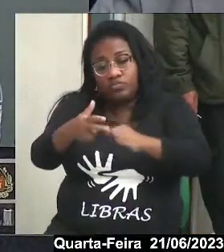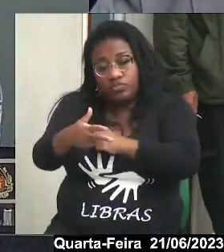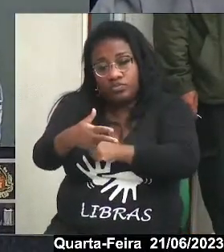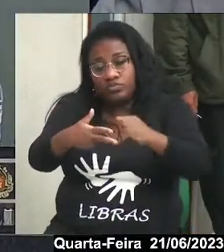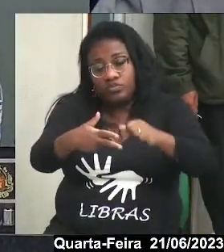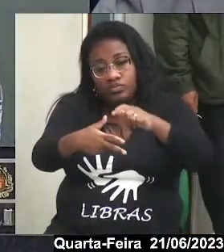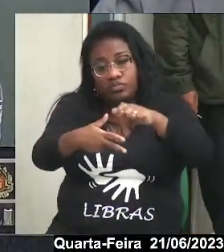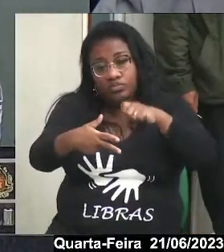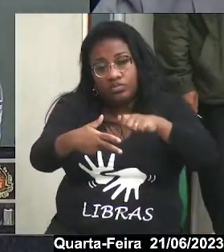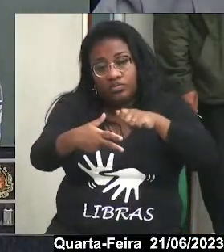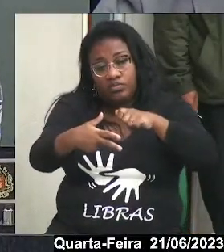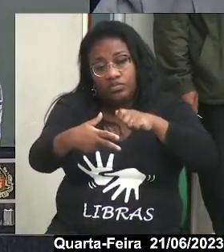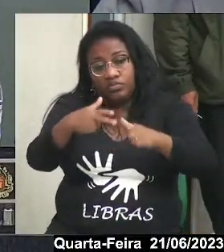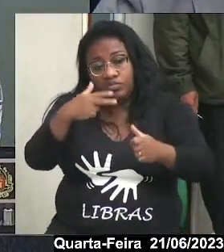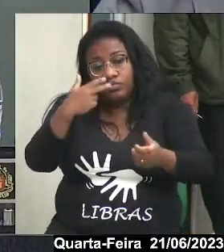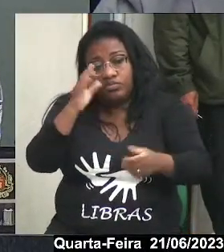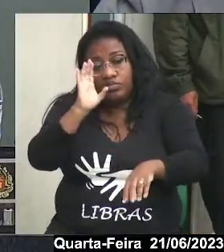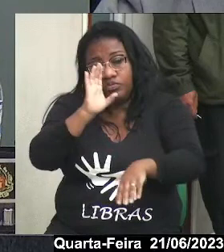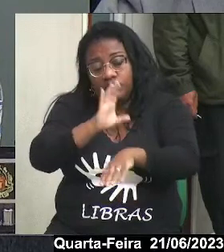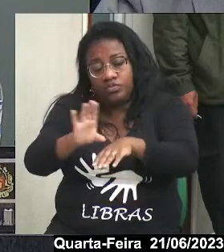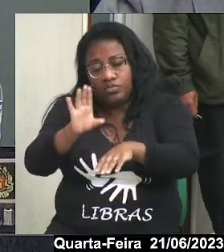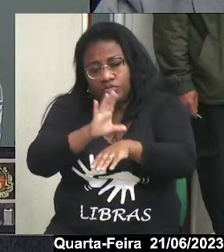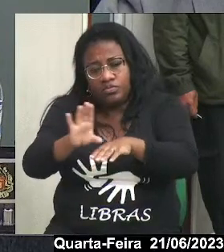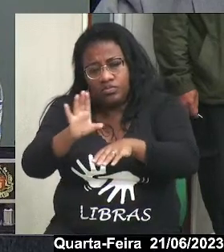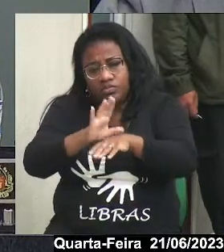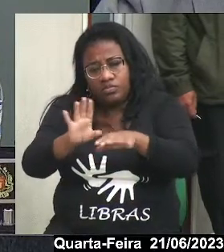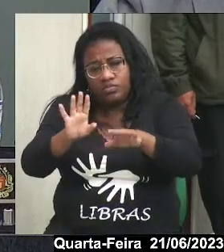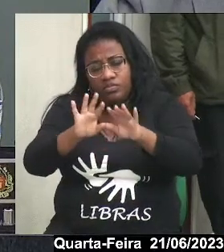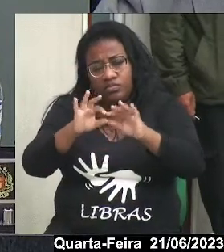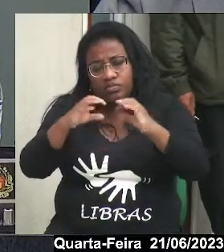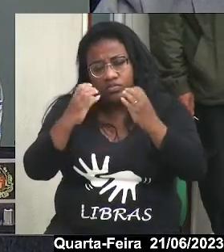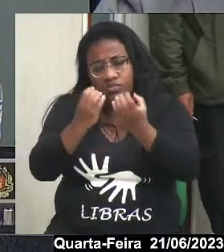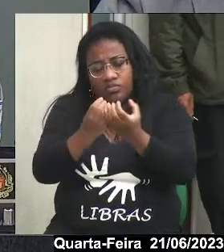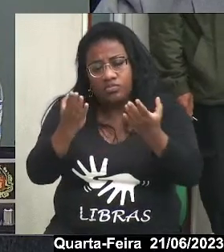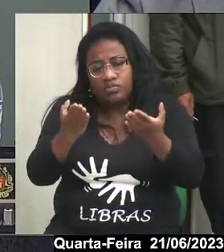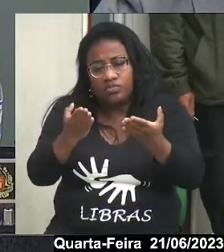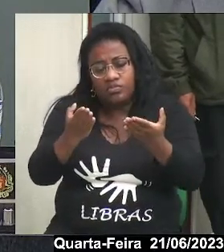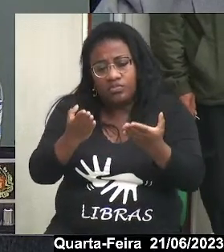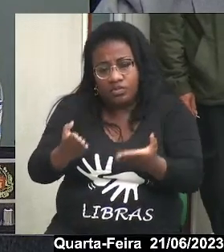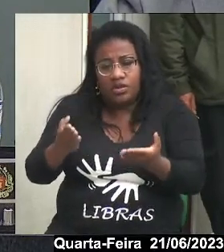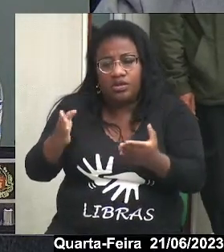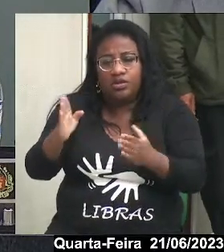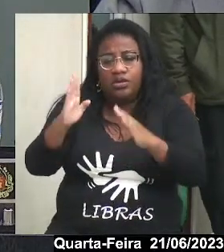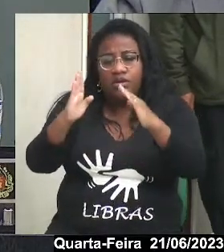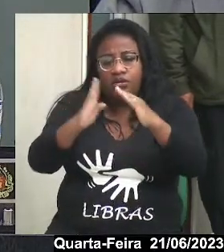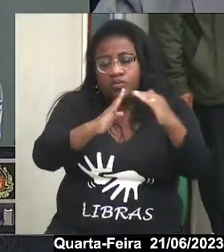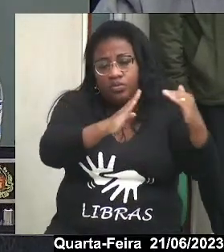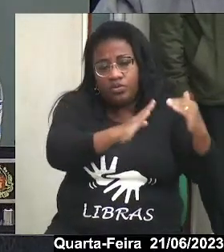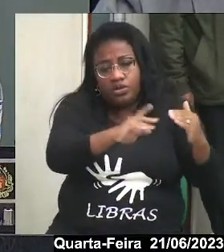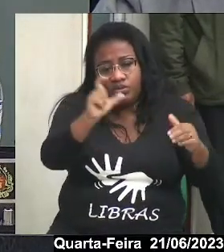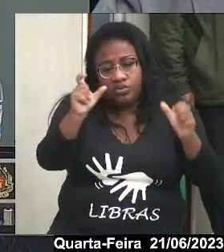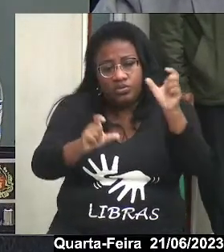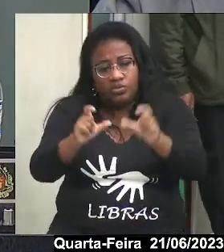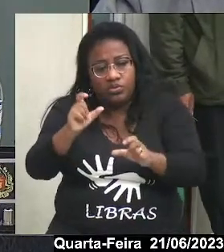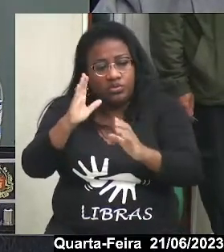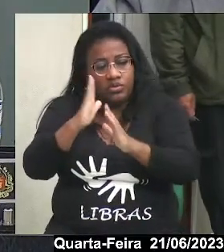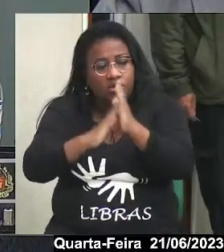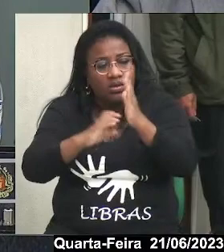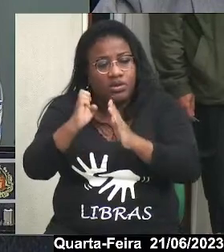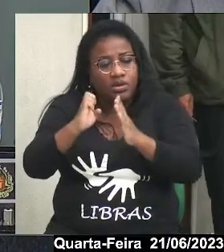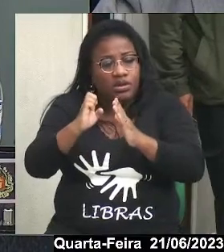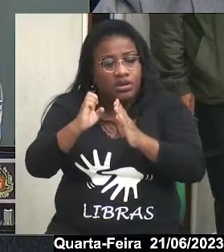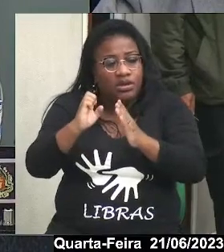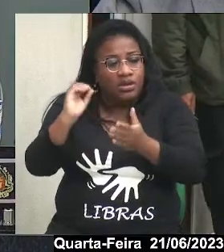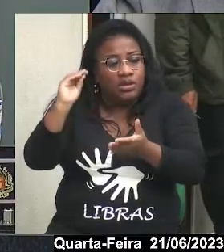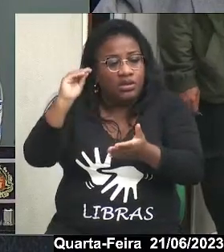chefe do Poder Executivo Municipal que realize estudo para implantação de faixa azul exclusiva para motociclista em toda a